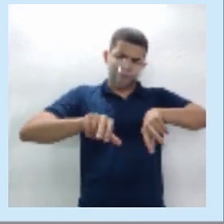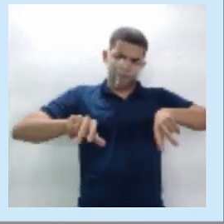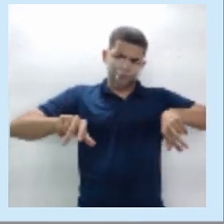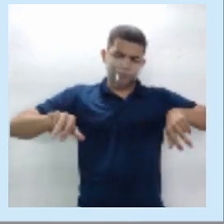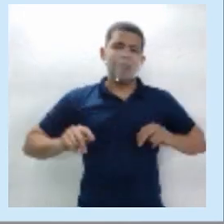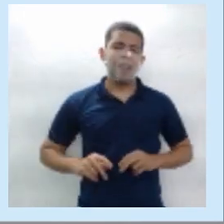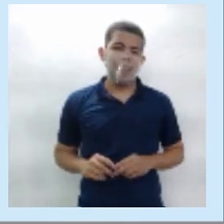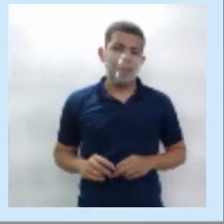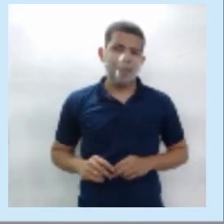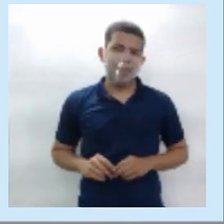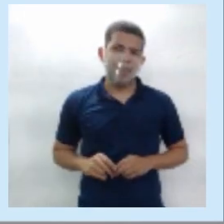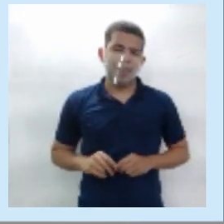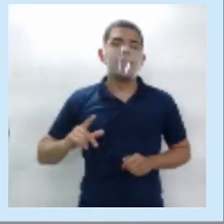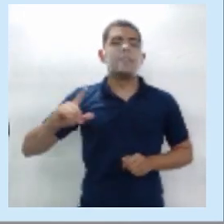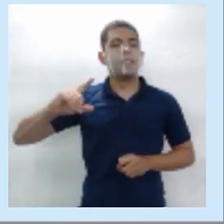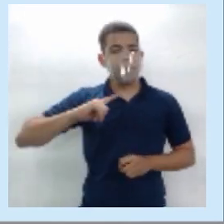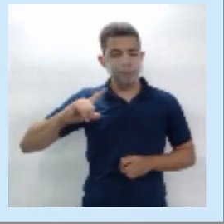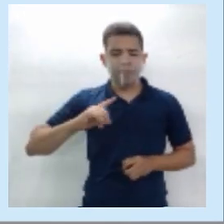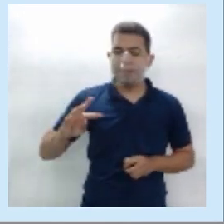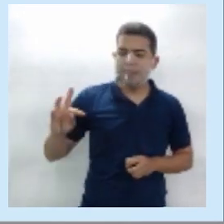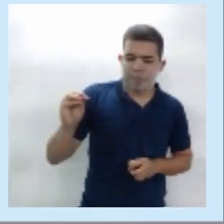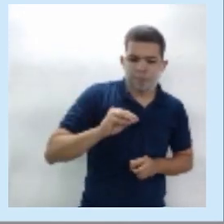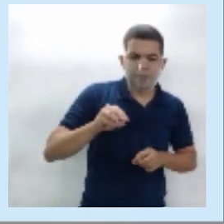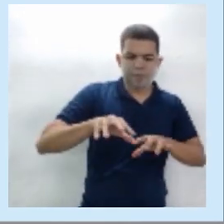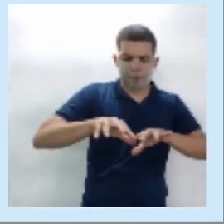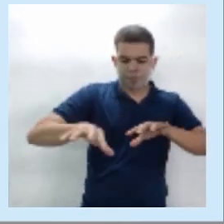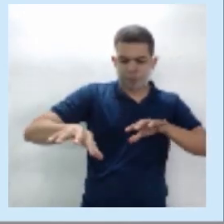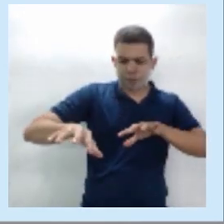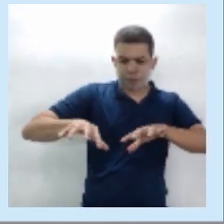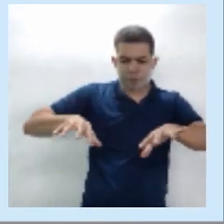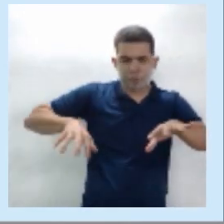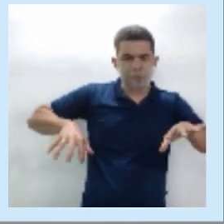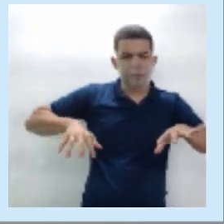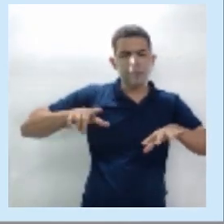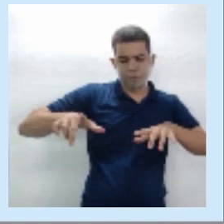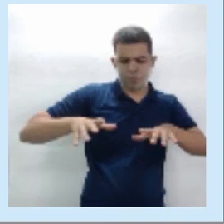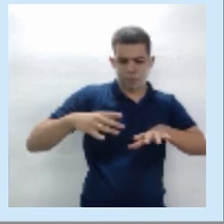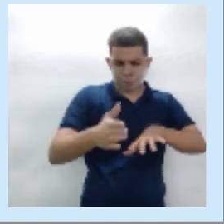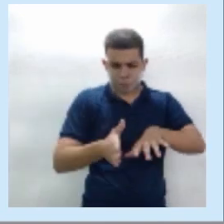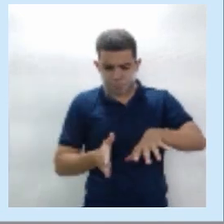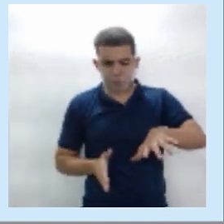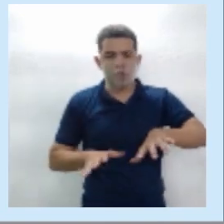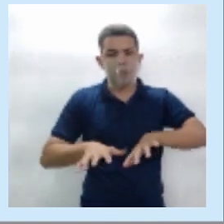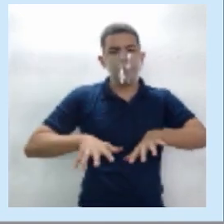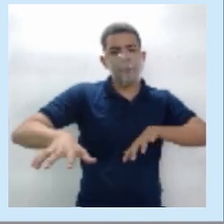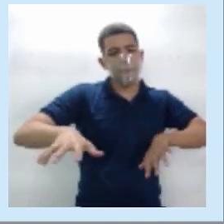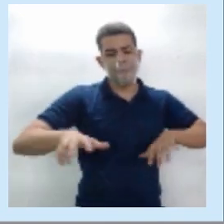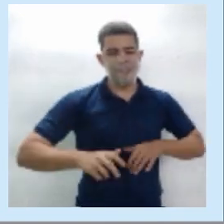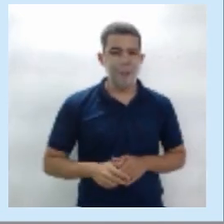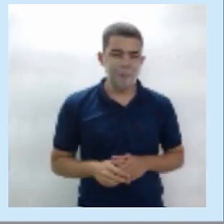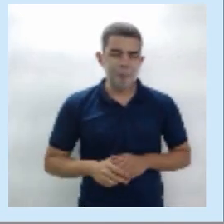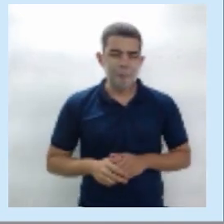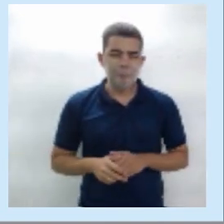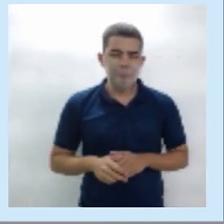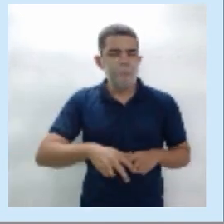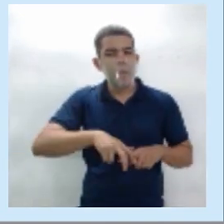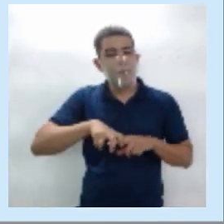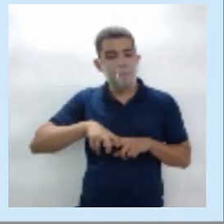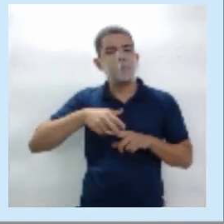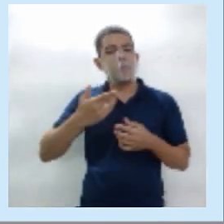Então, todos eles foram justamente afastados pelas placas